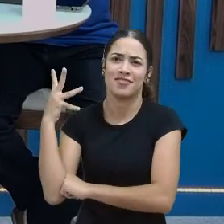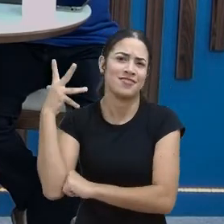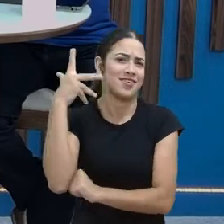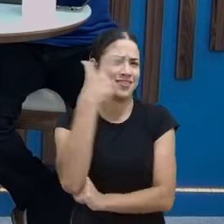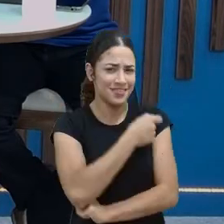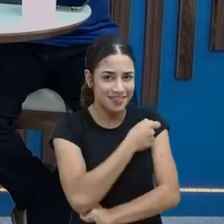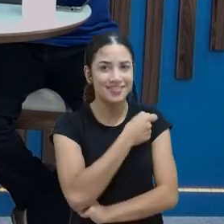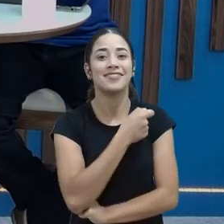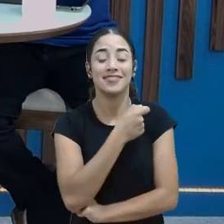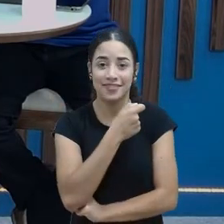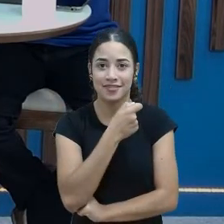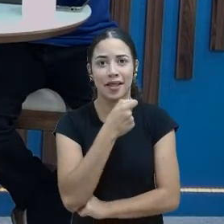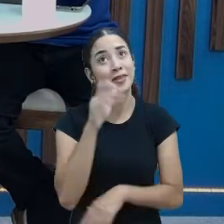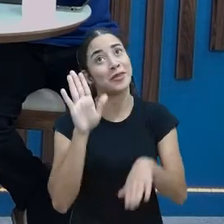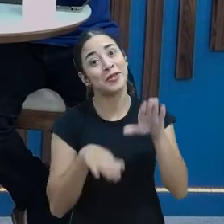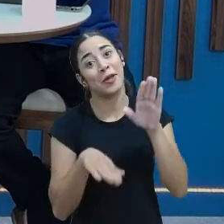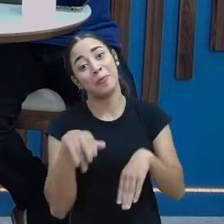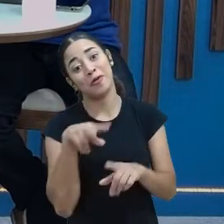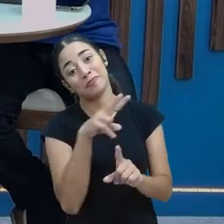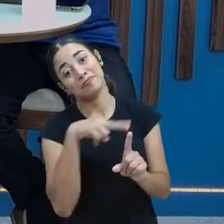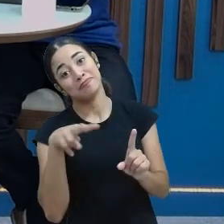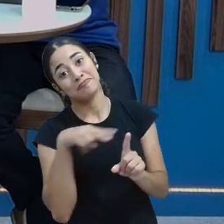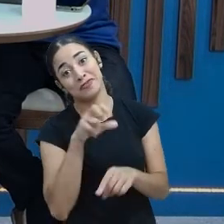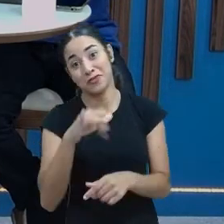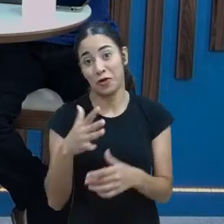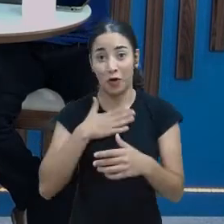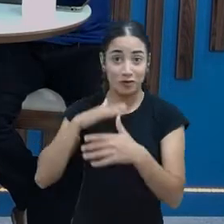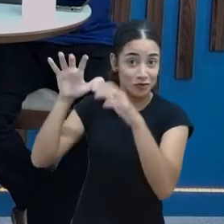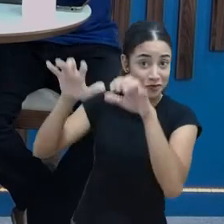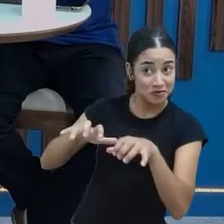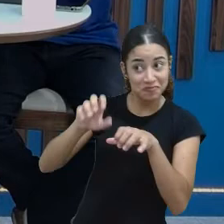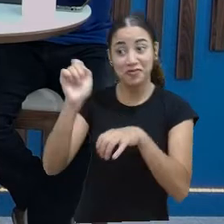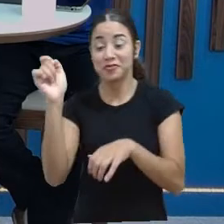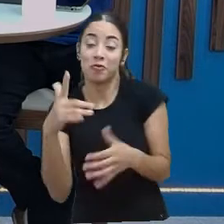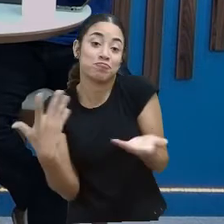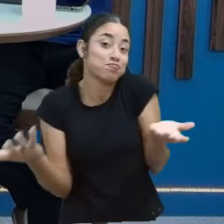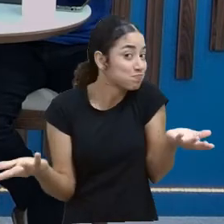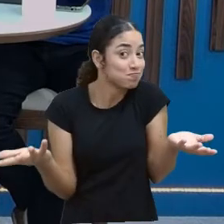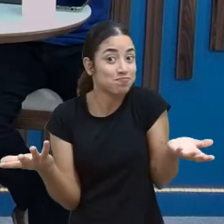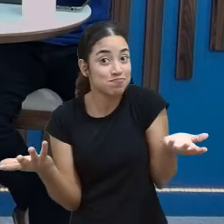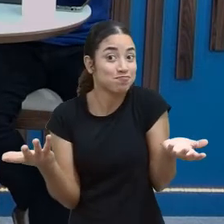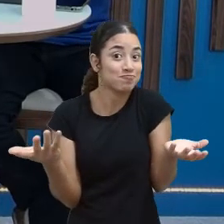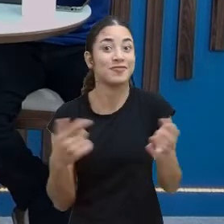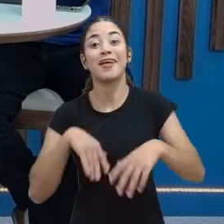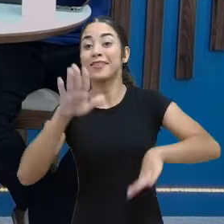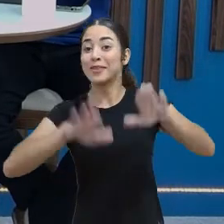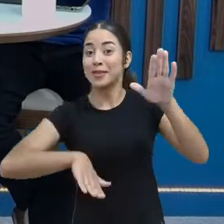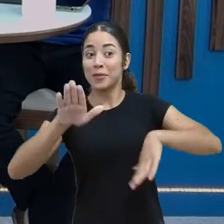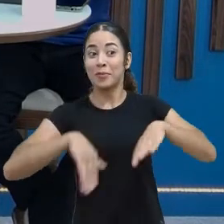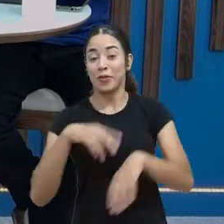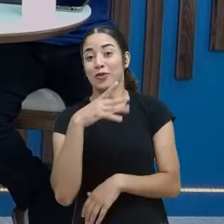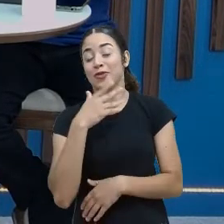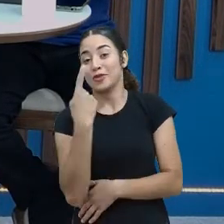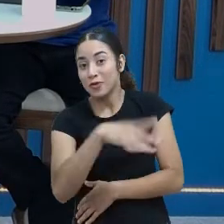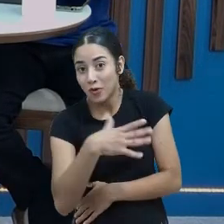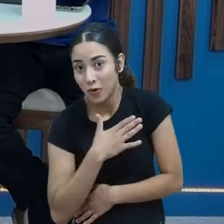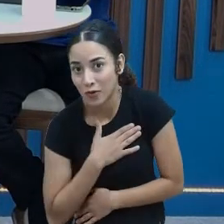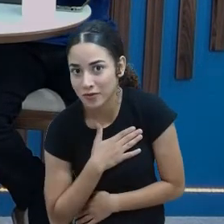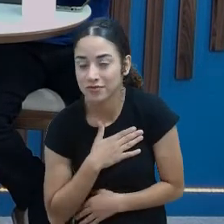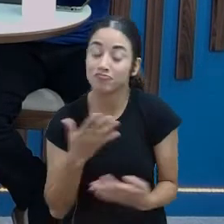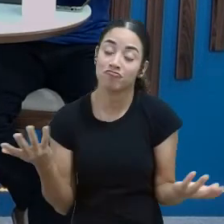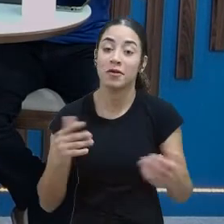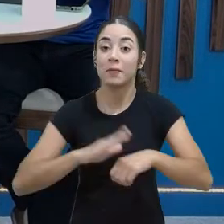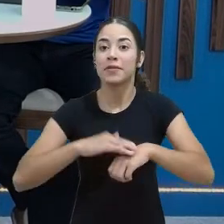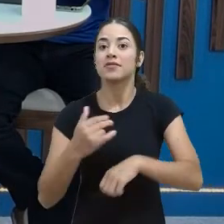né? Dependendo do ponto de vista, para quem gosta de chuva, para quem gosta de sol, então dependendo da situação, mas o mais importante é